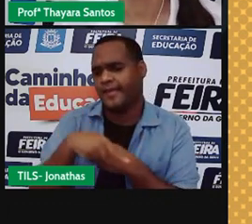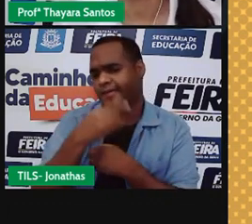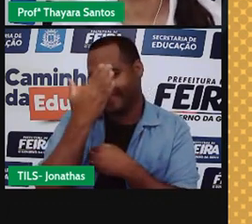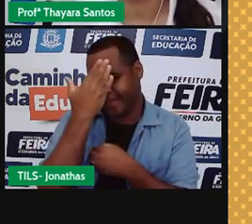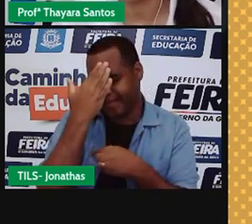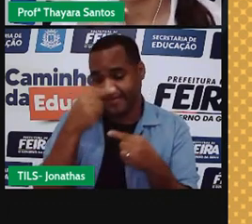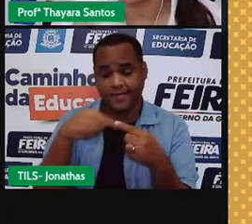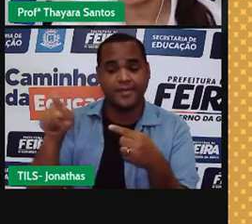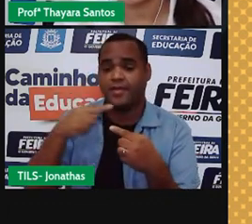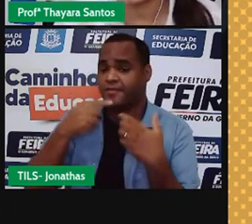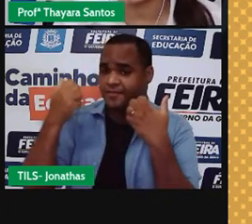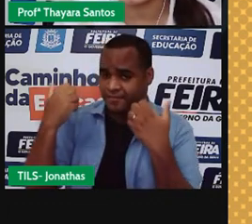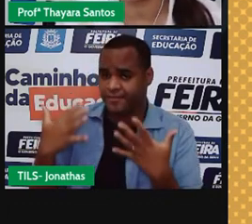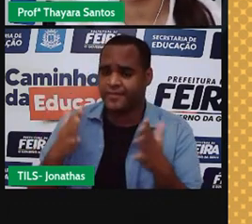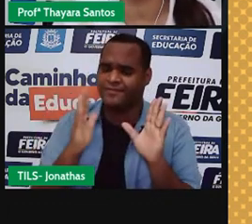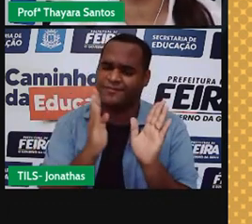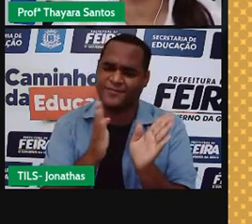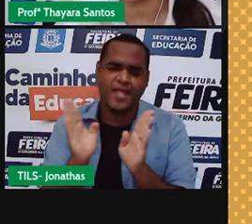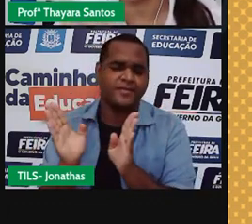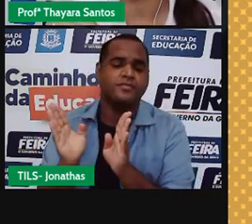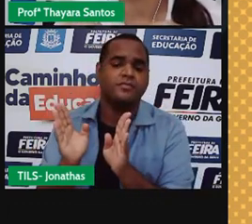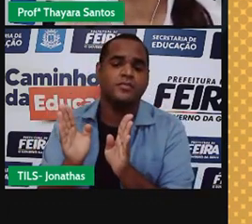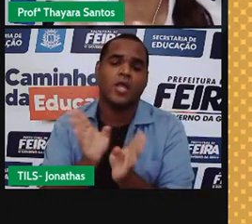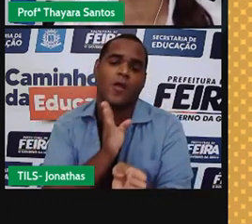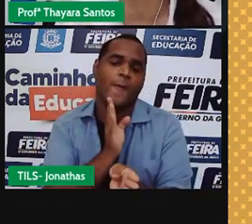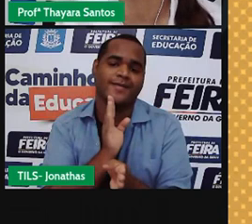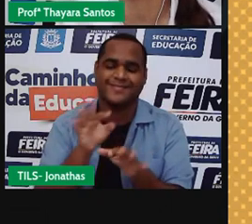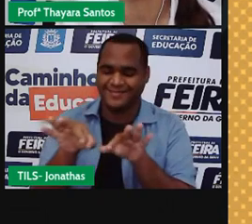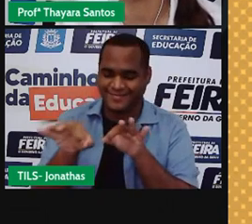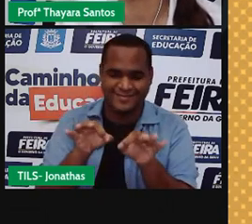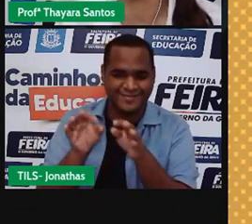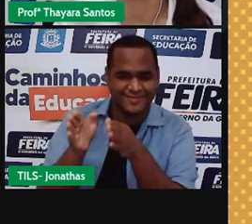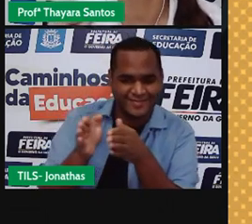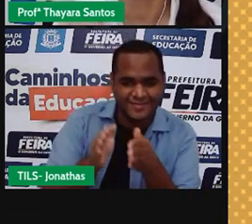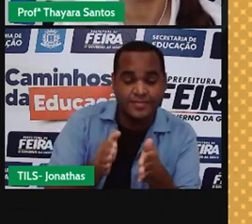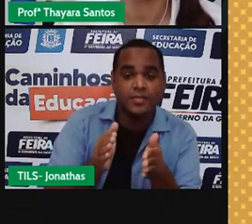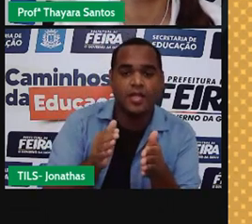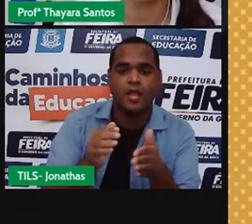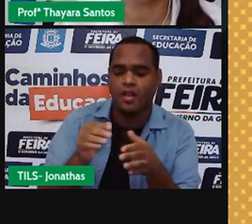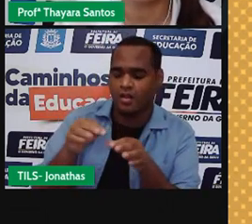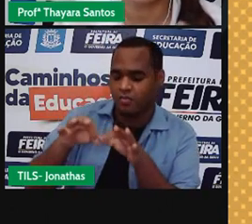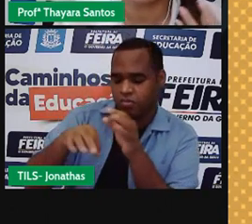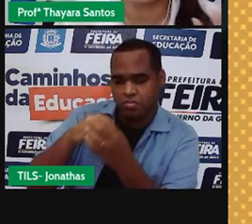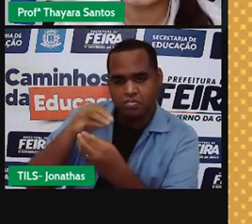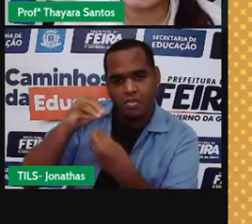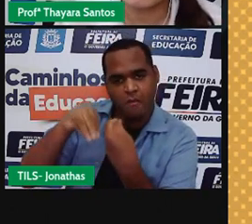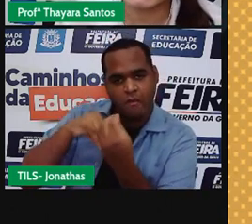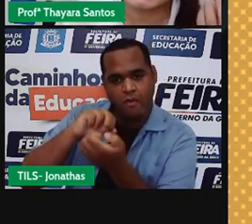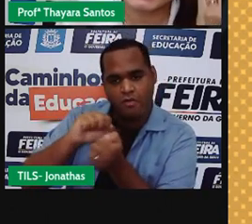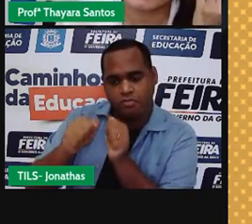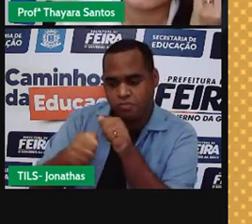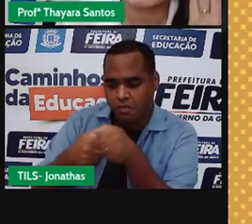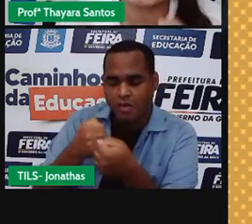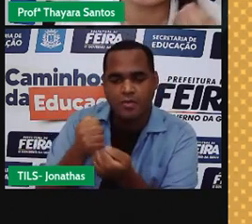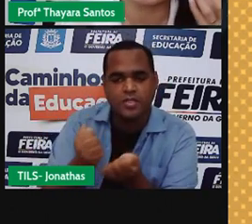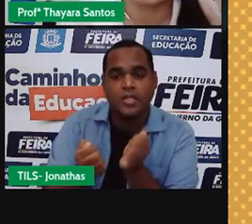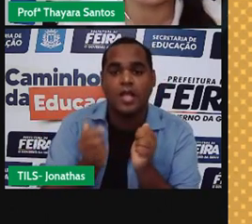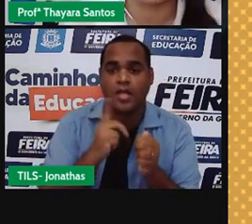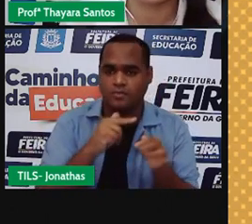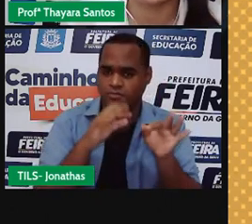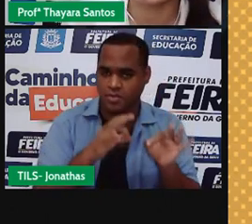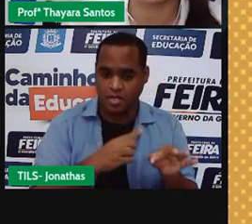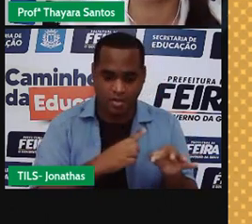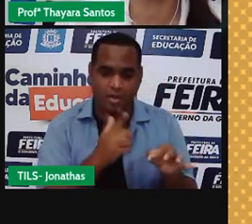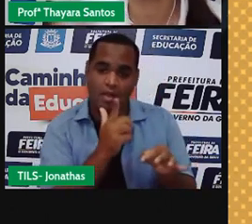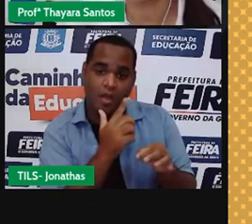E conforme esses átomos vão se organizando naquela matéria, a gente determina se ela vai estar no